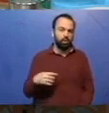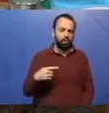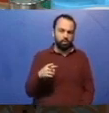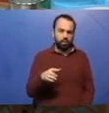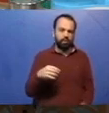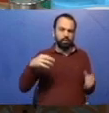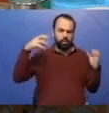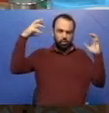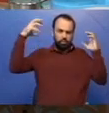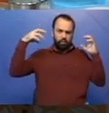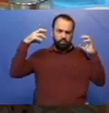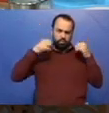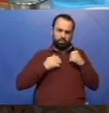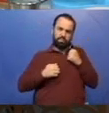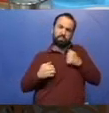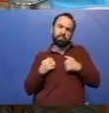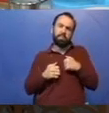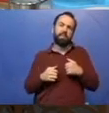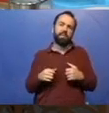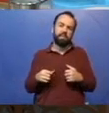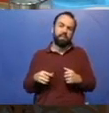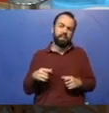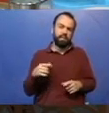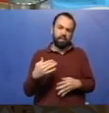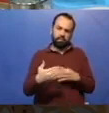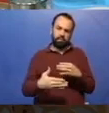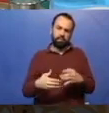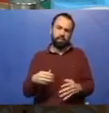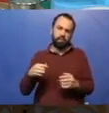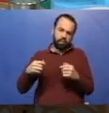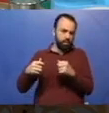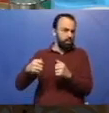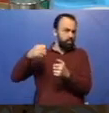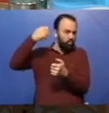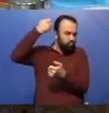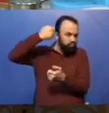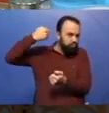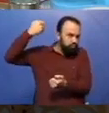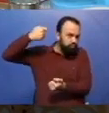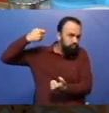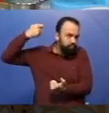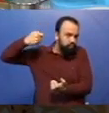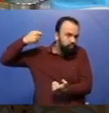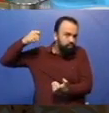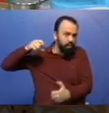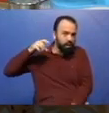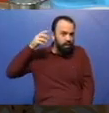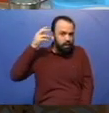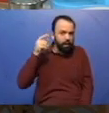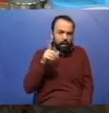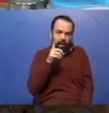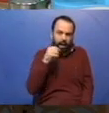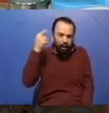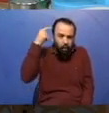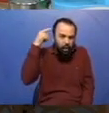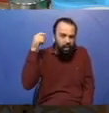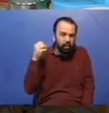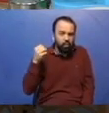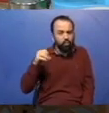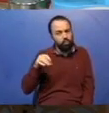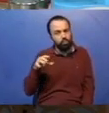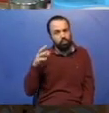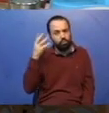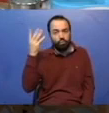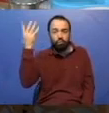todo molhado, aí a mãe pede para secar o cabelo, você vai lá e seca. Você viu que vai sair, né, não dá para a gente